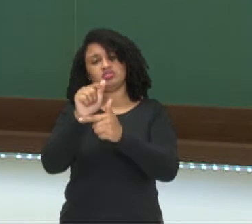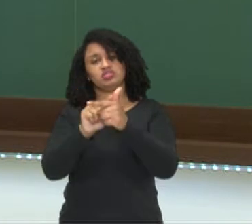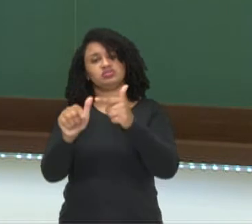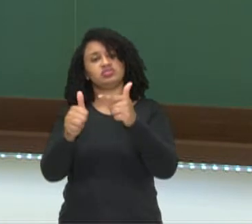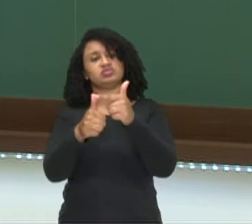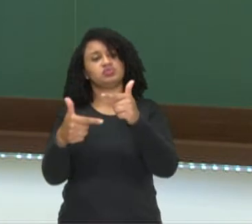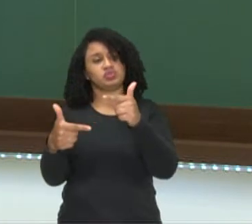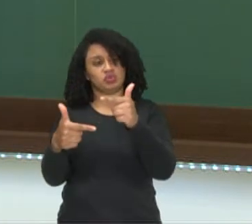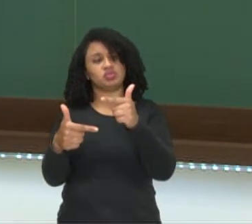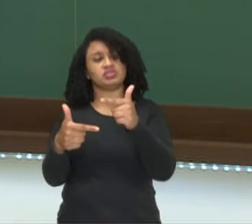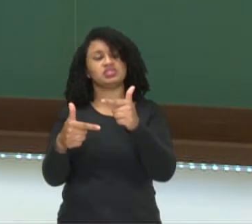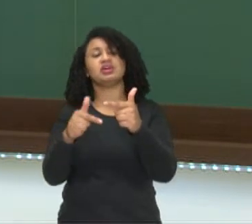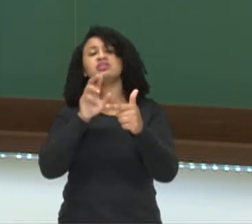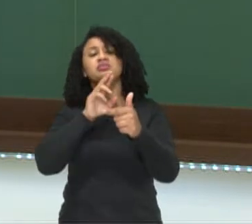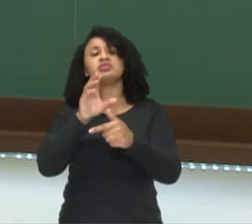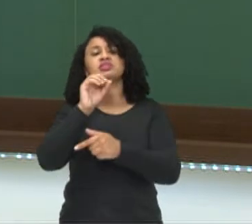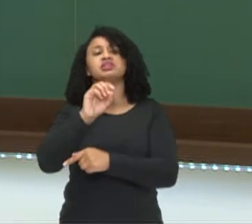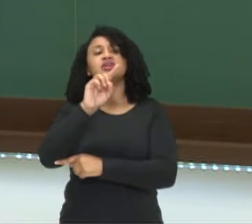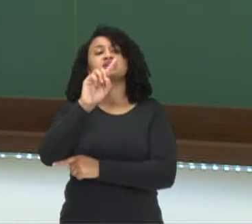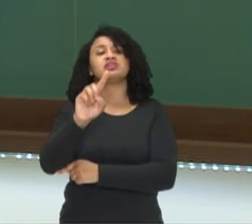Se você dividir 9 por 12, vai dar